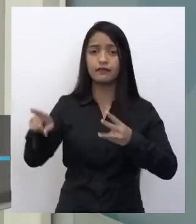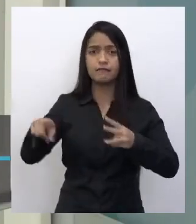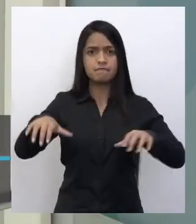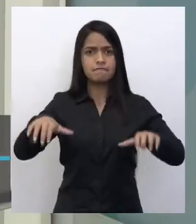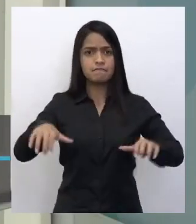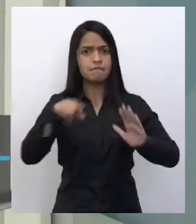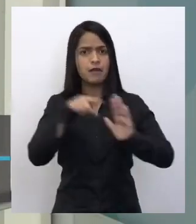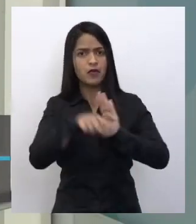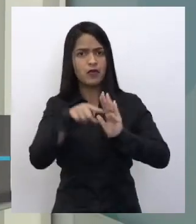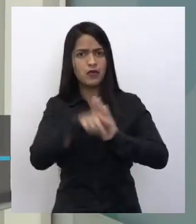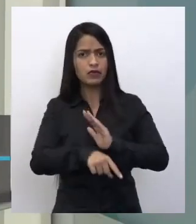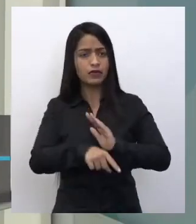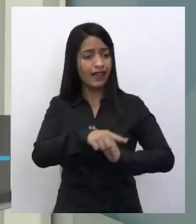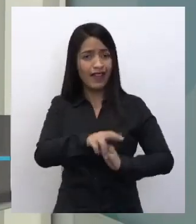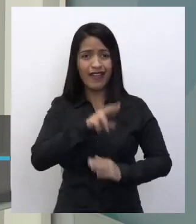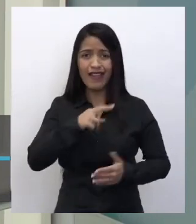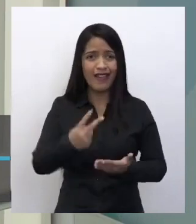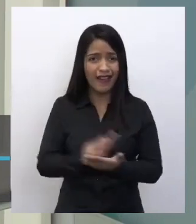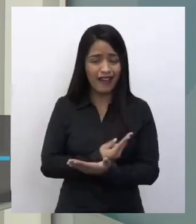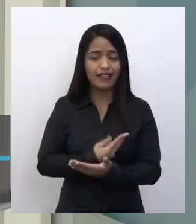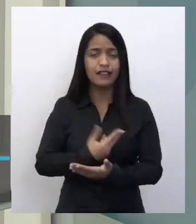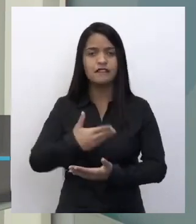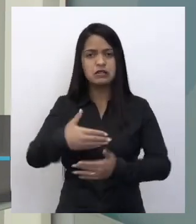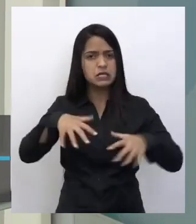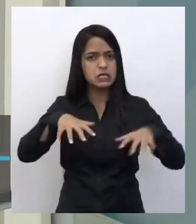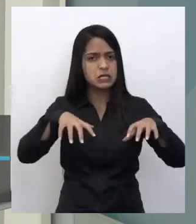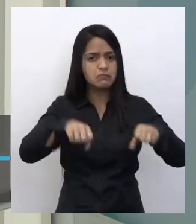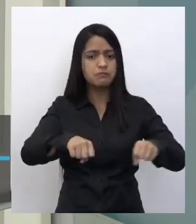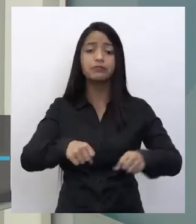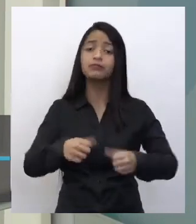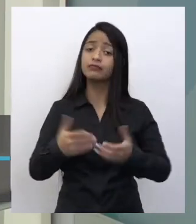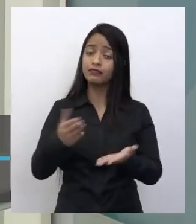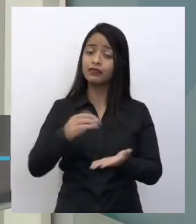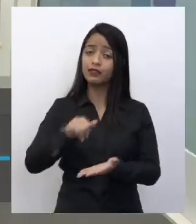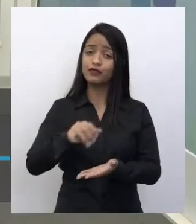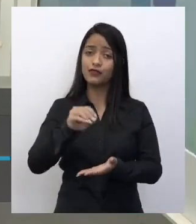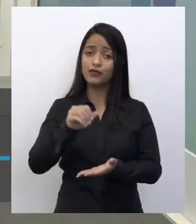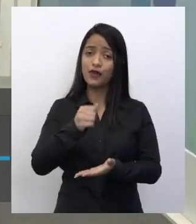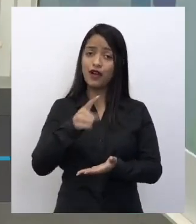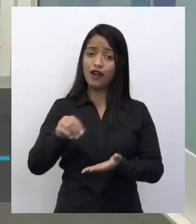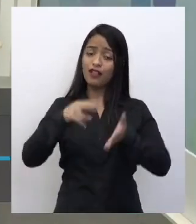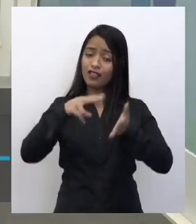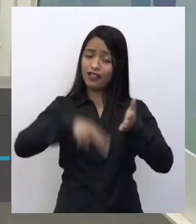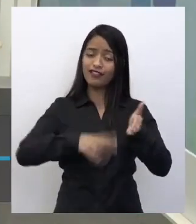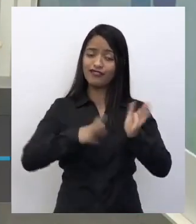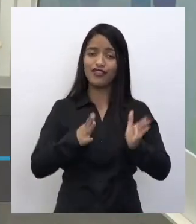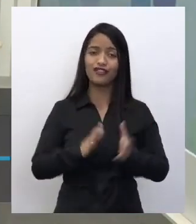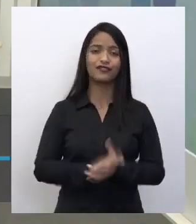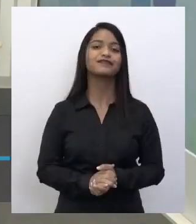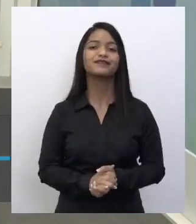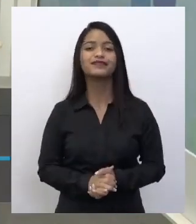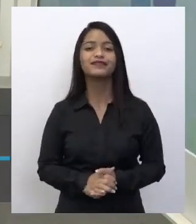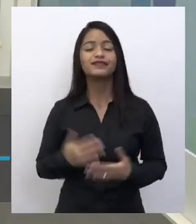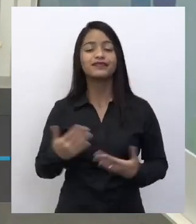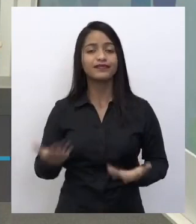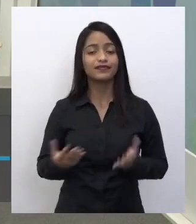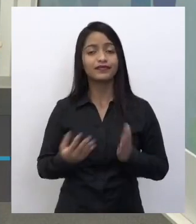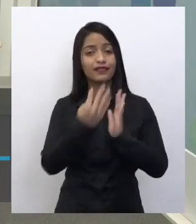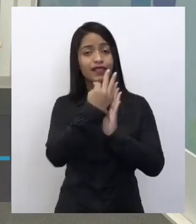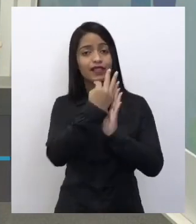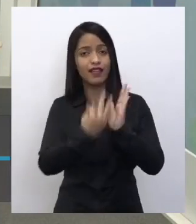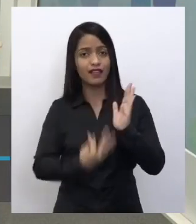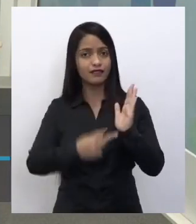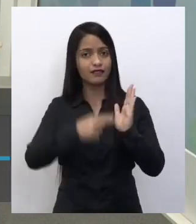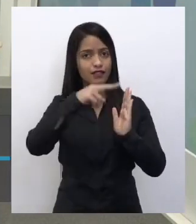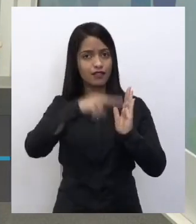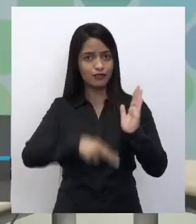erra é devorado. Quem depois erra? Você acabou de falar, João Pedro, acabamos de ler. Pronto, aí. Aí temos aí leitura do texto, né, aí tinha